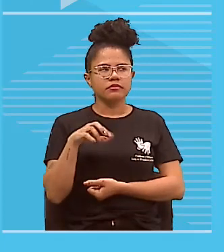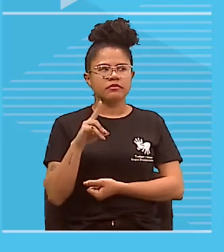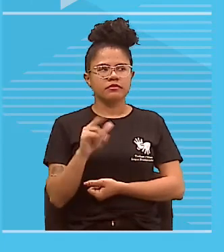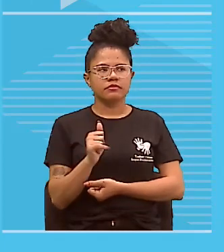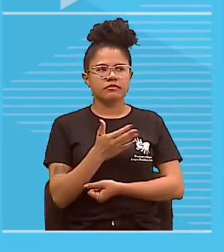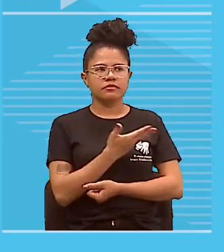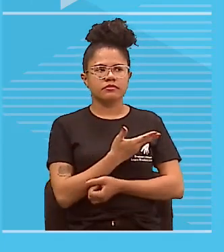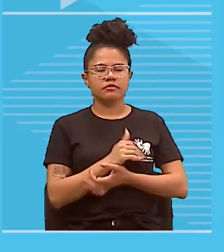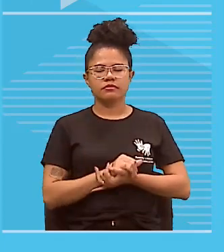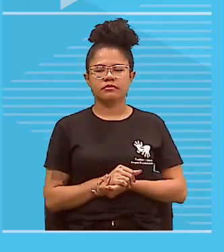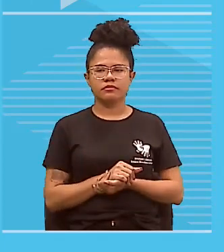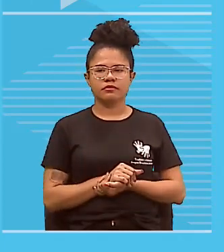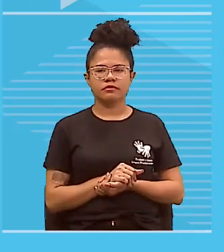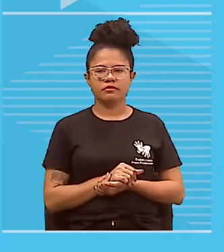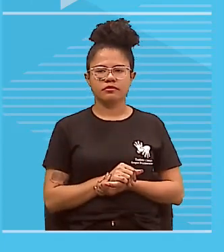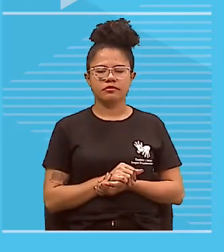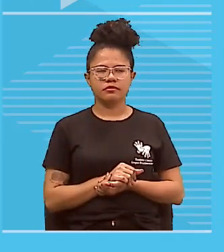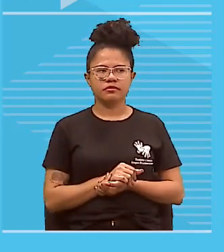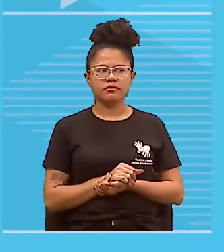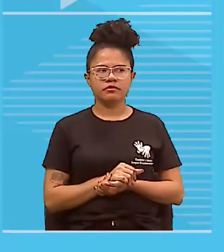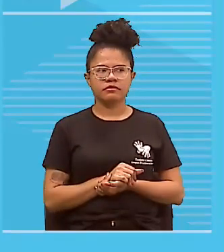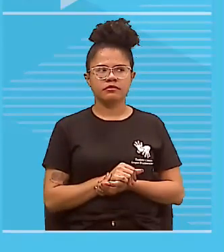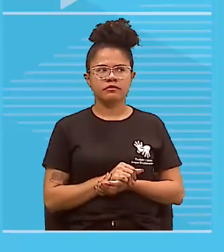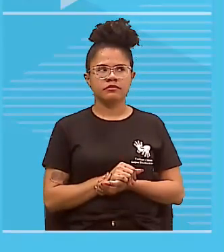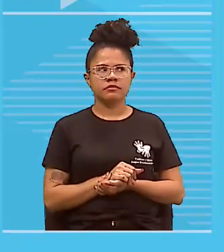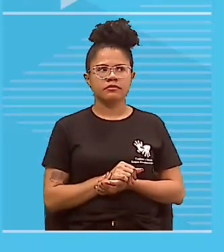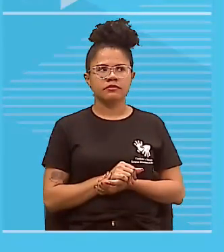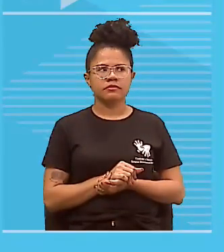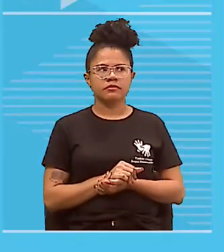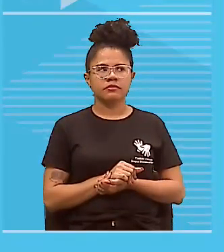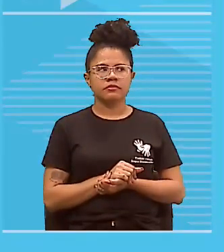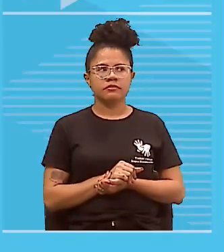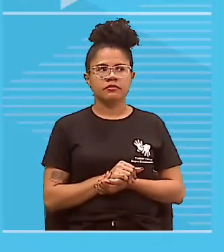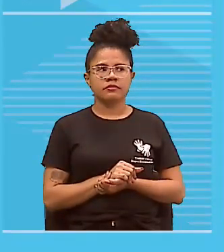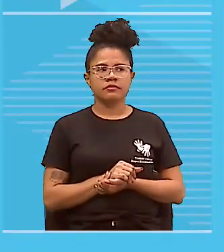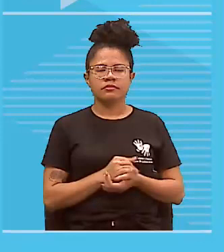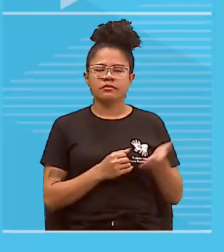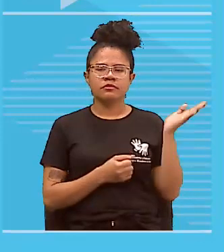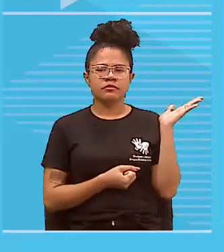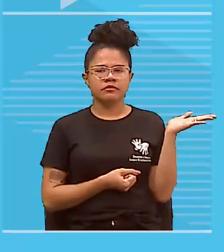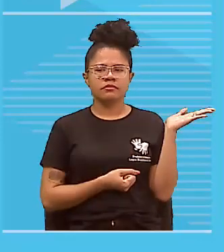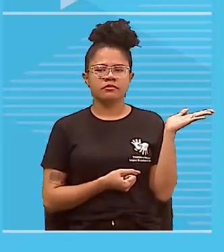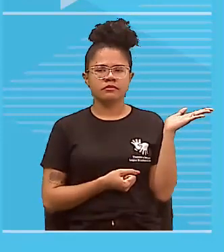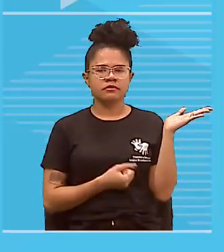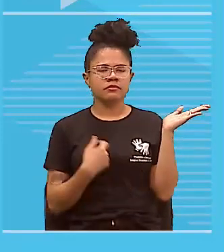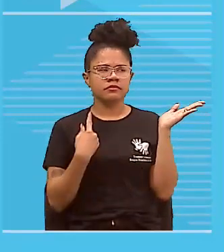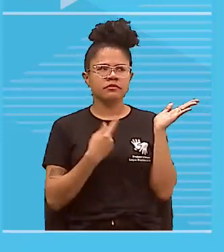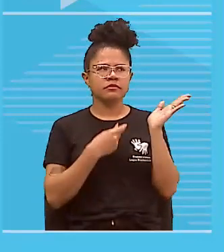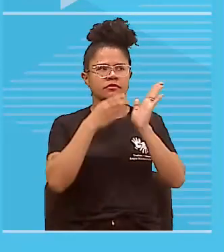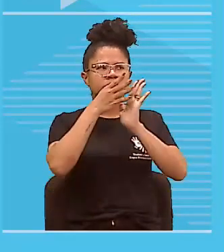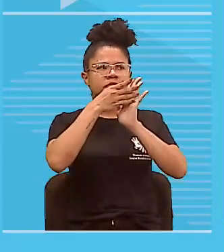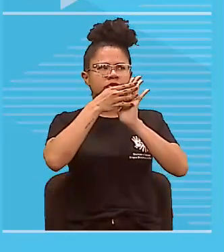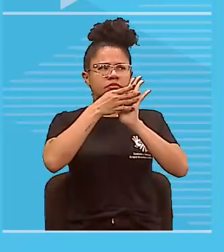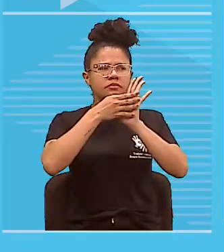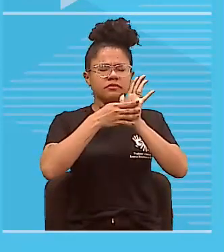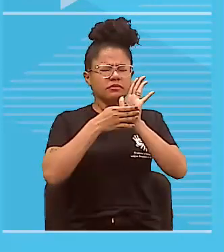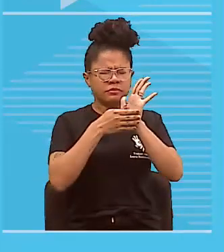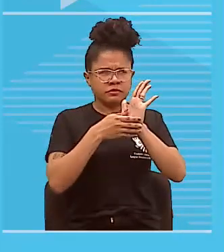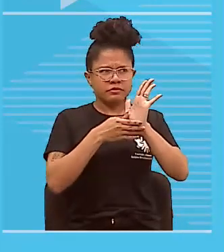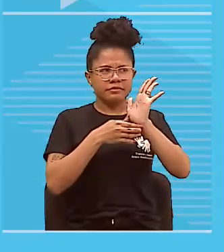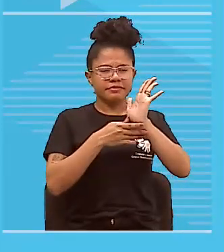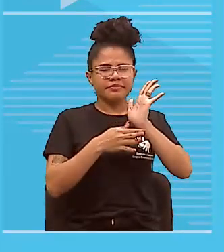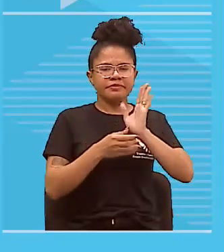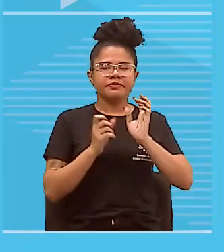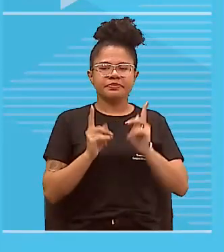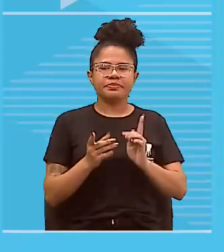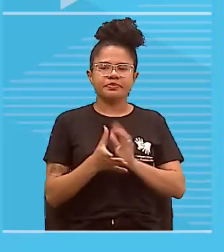dia 14 de outubro de 2022. Olha só nosso roteiro, já sabemos que vamos falar sobre ambiente,